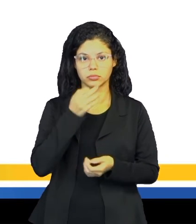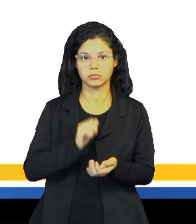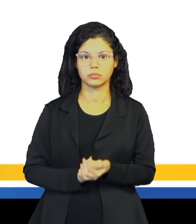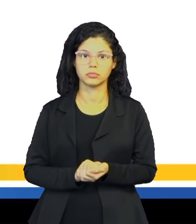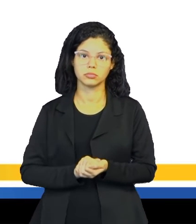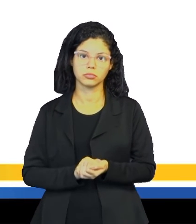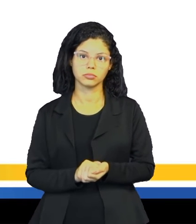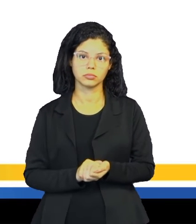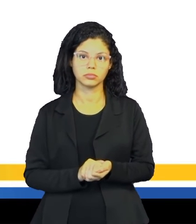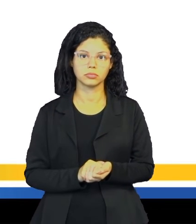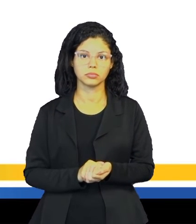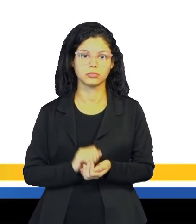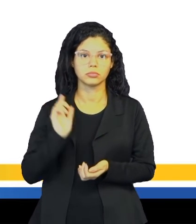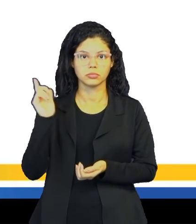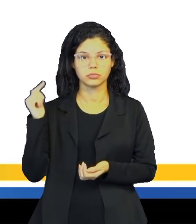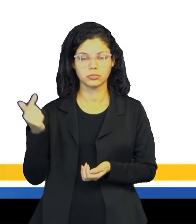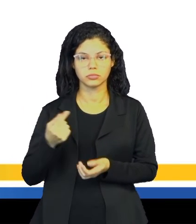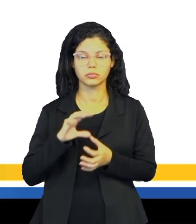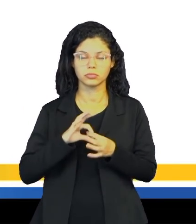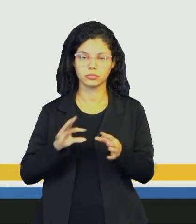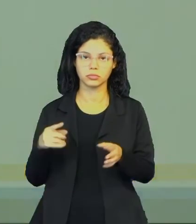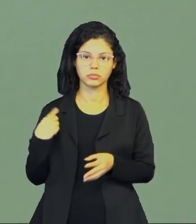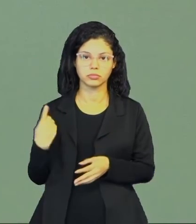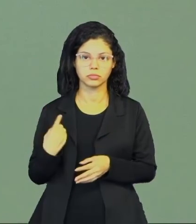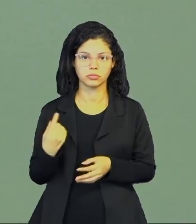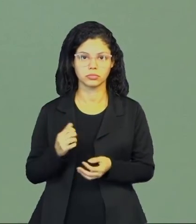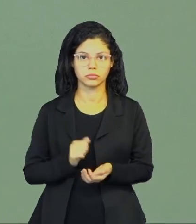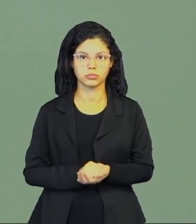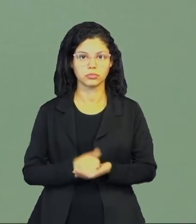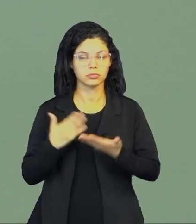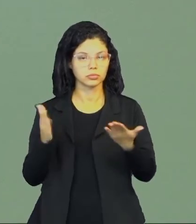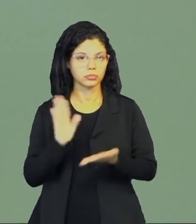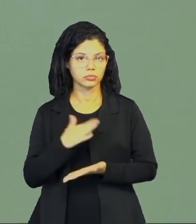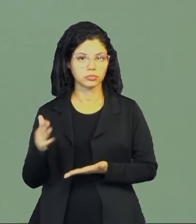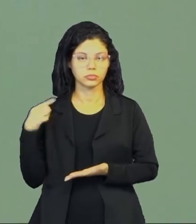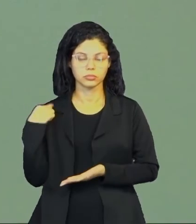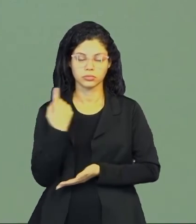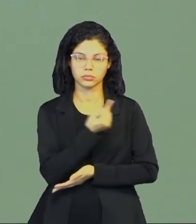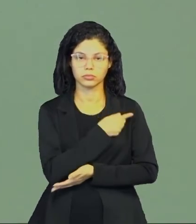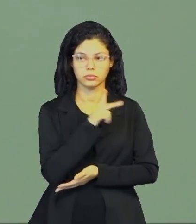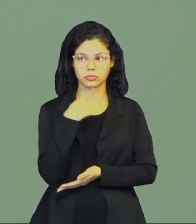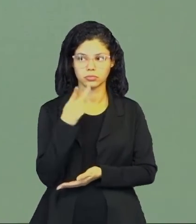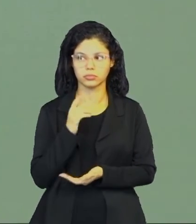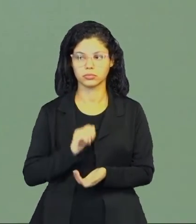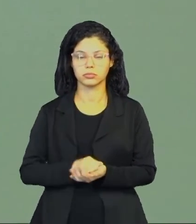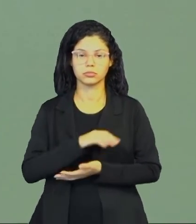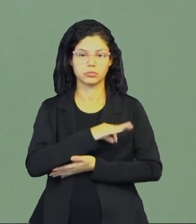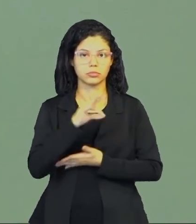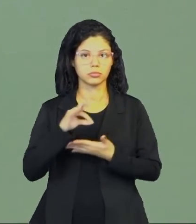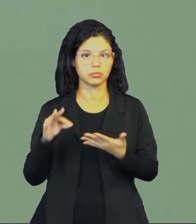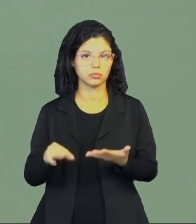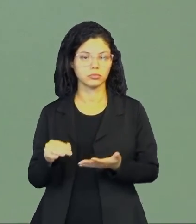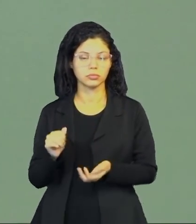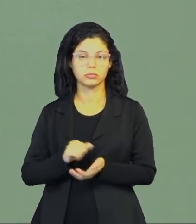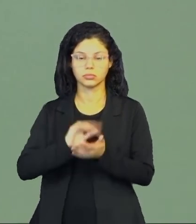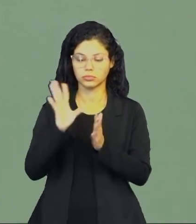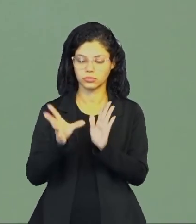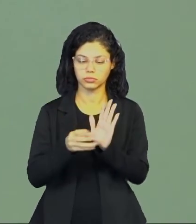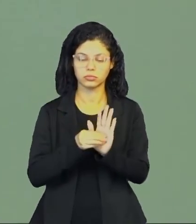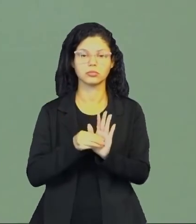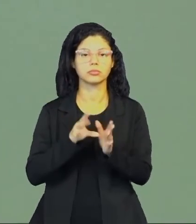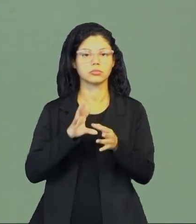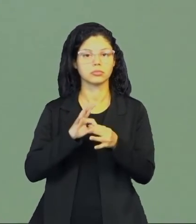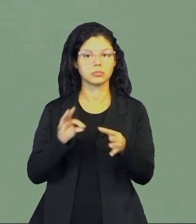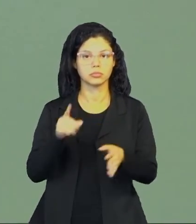opinião ideológica, de credo, né, e outras liberdades individuais. Quando a gente fala desses elementos que compõem essa